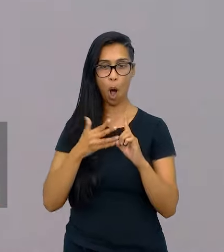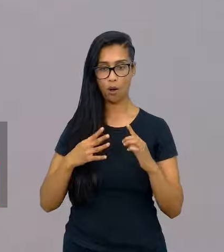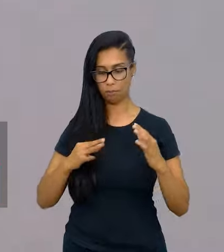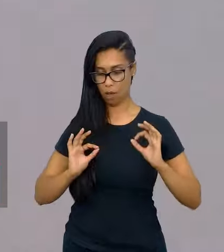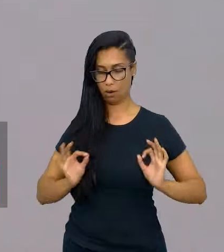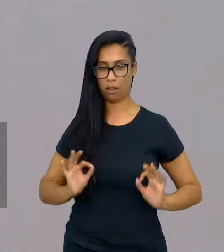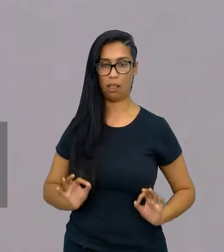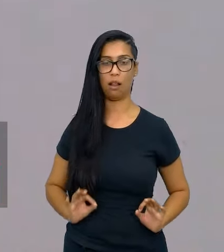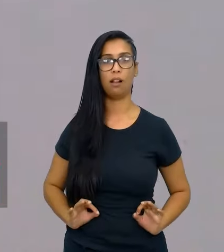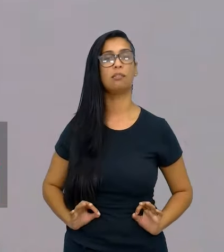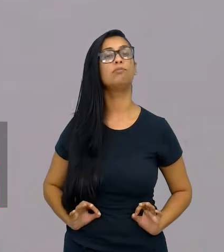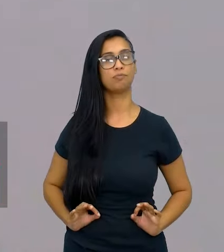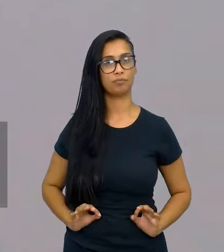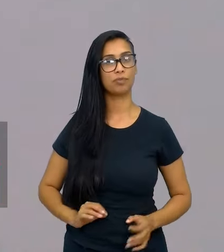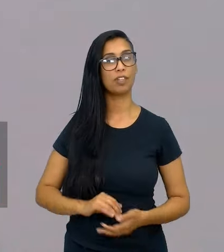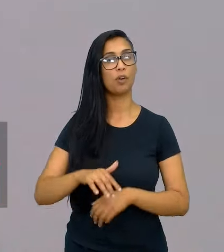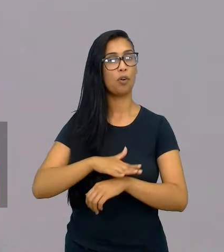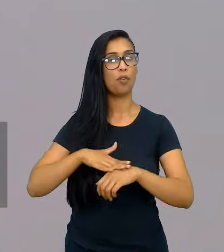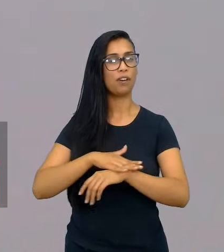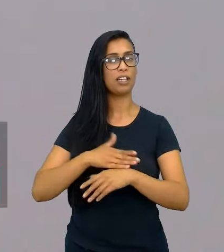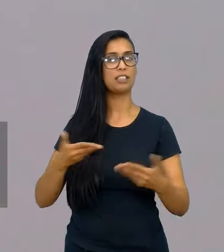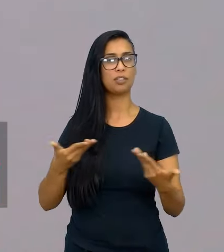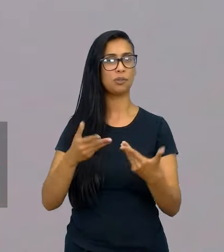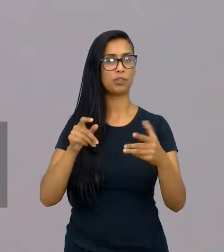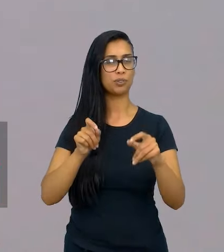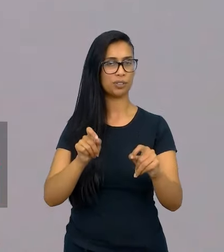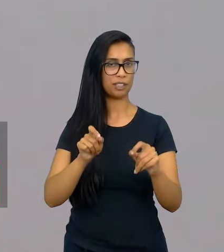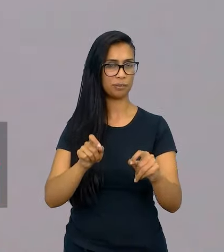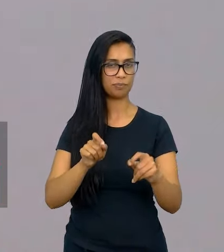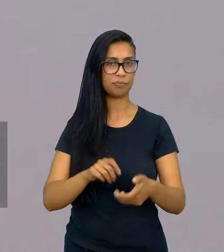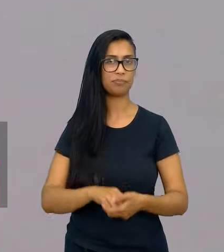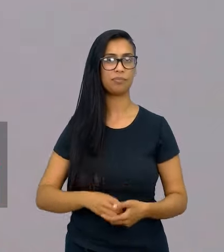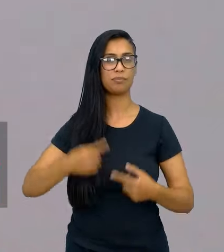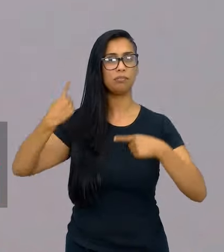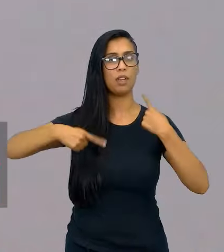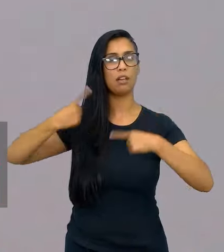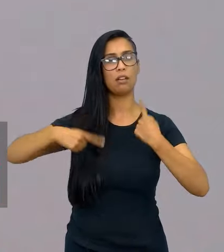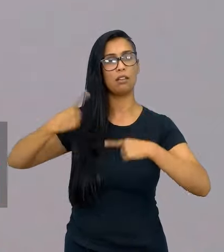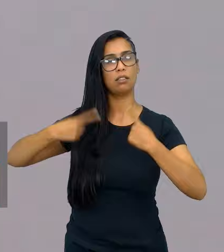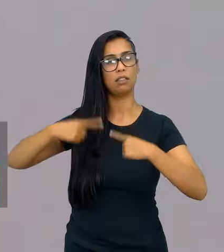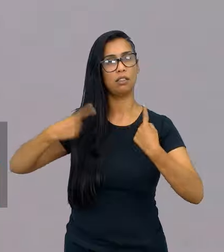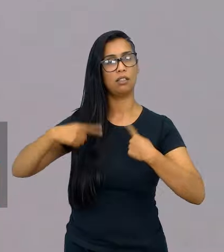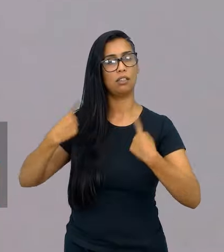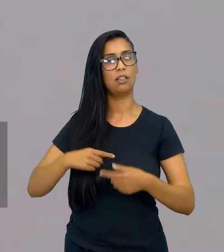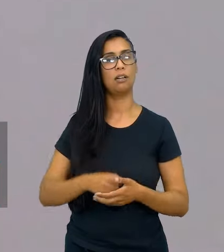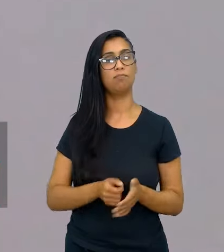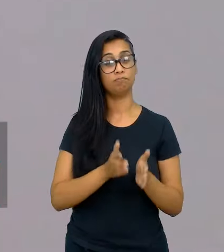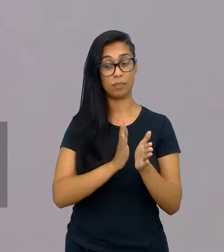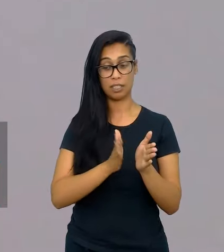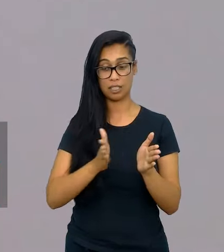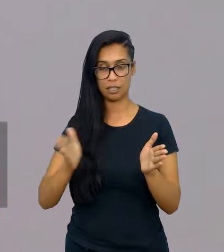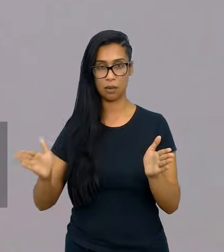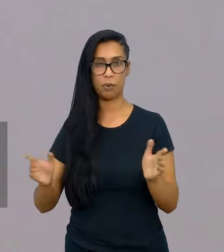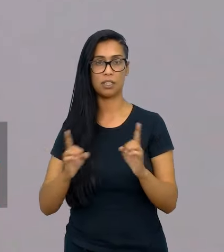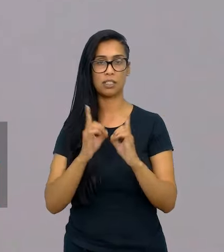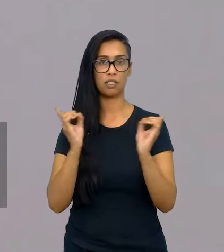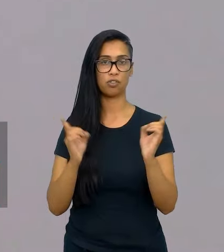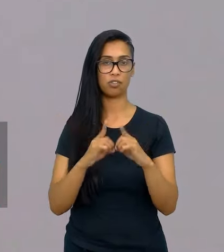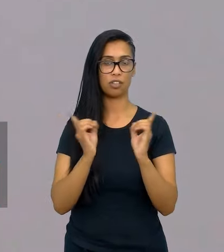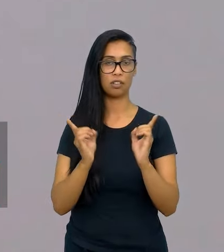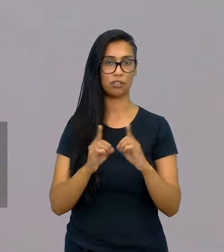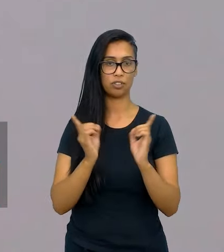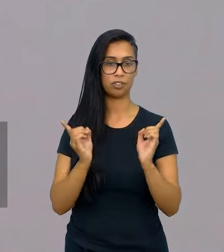Nossa conversa de hoje é discutir um pouquinho sobre a sequência didática 6, que